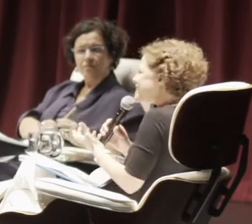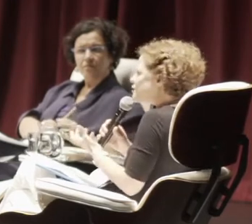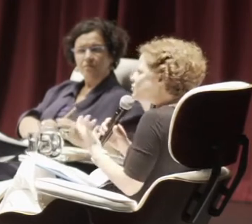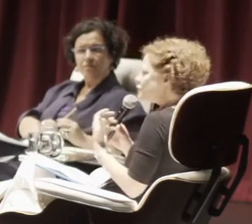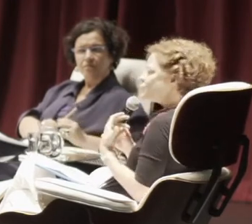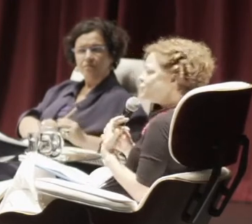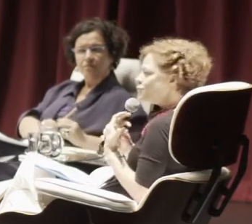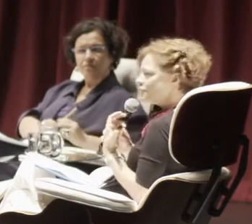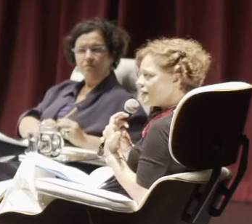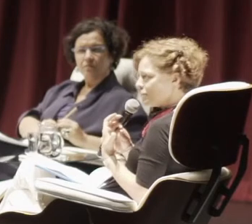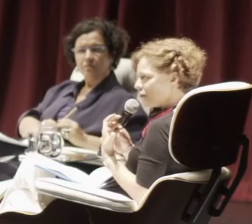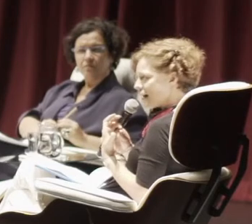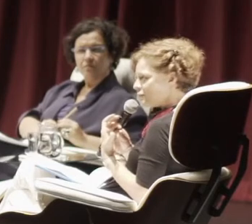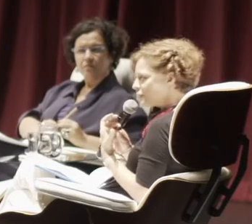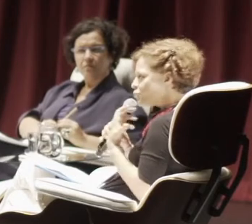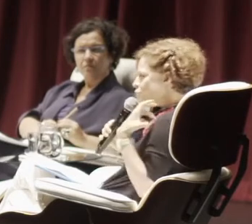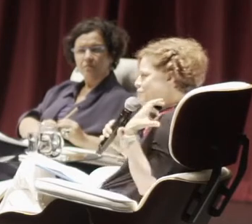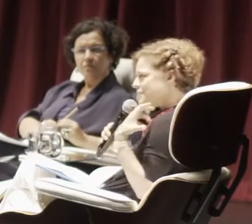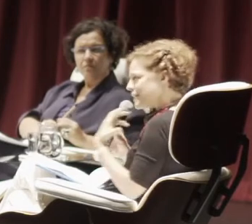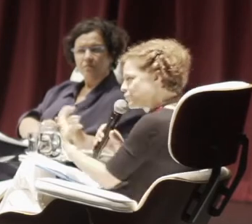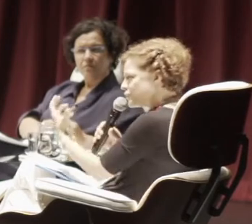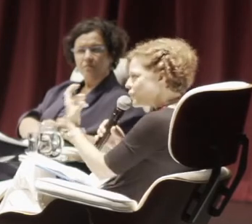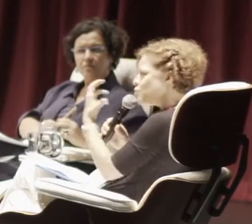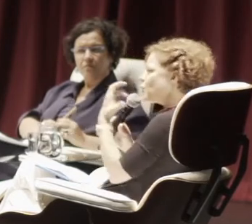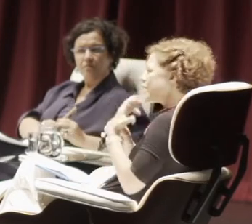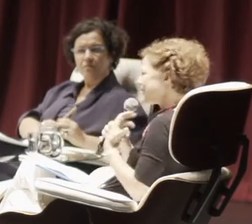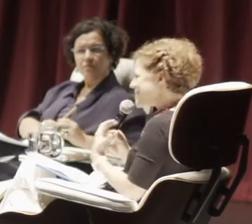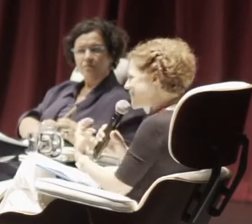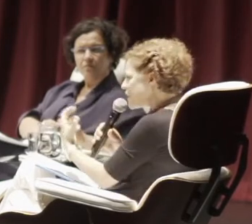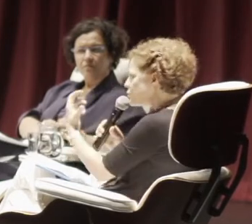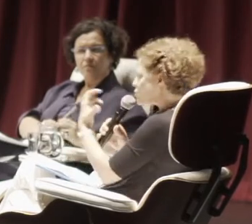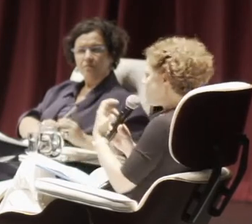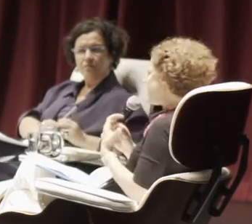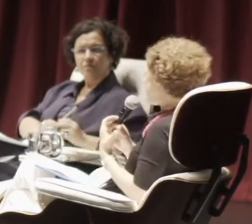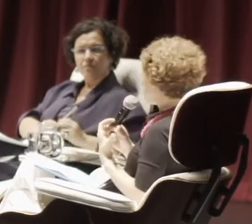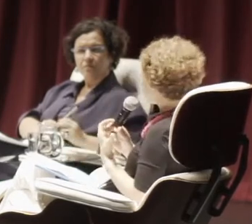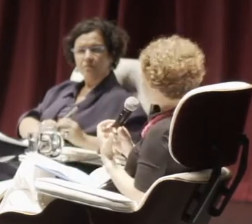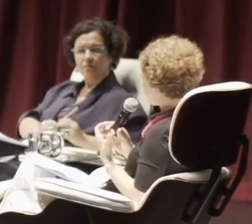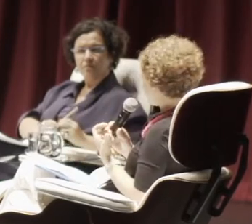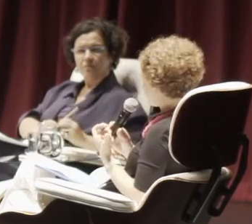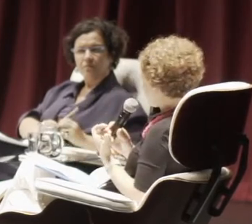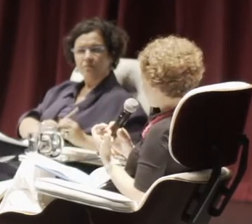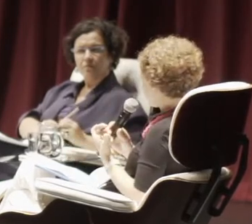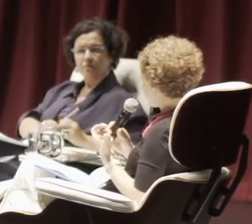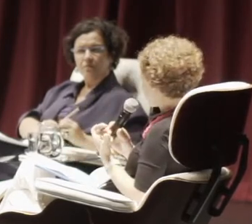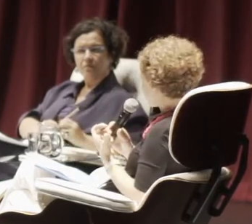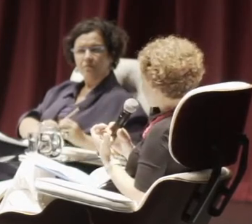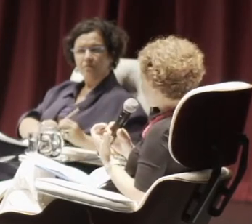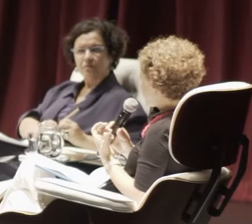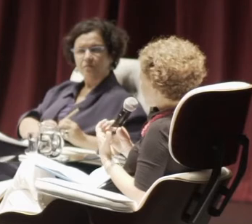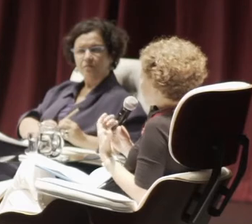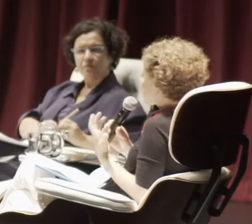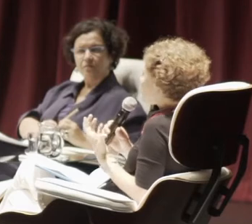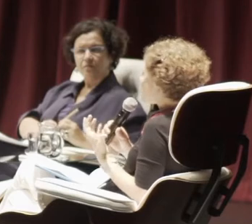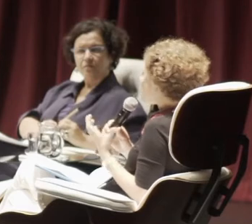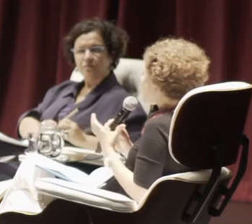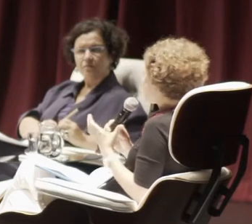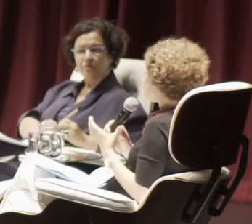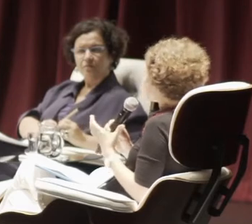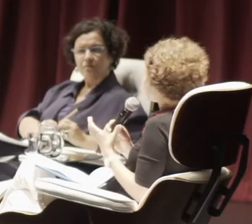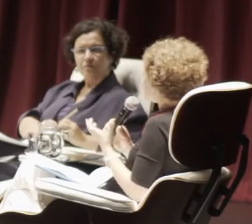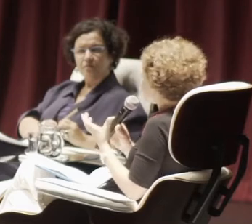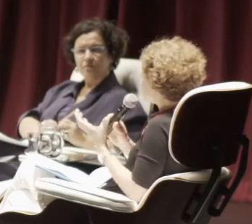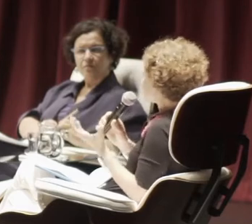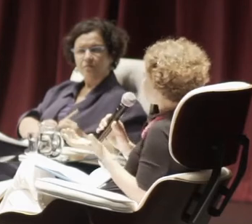não podem realizar essa tarefa. Essa é uma condição da nossa época. Todos estamos, de alguma forma, arrasados em certas formas de